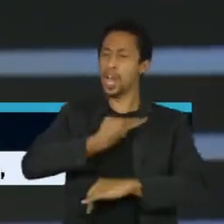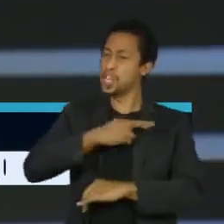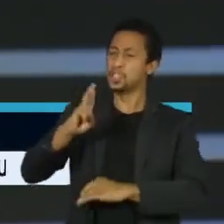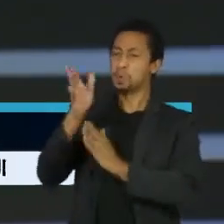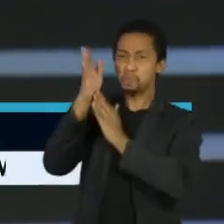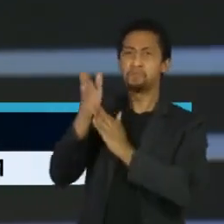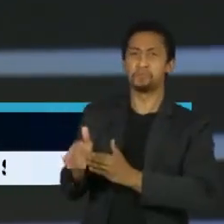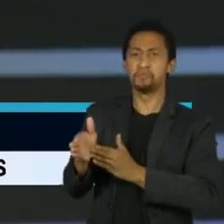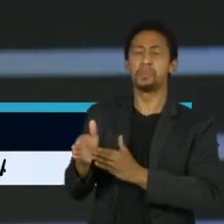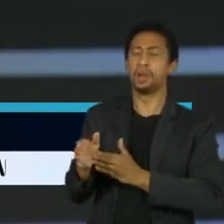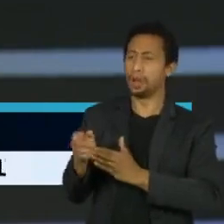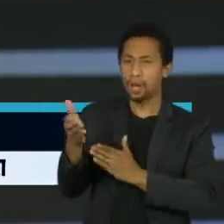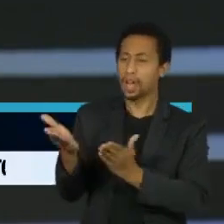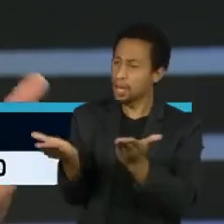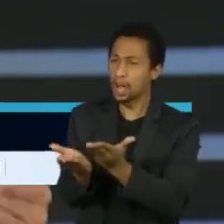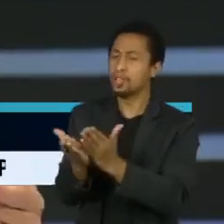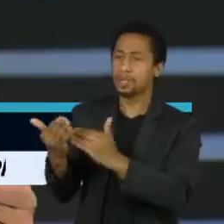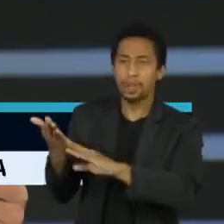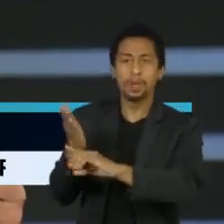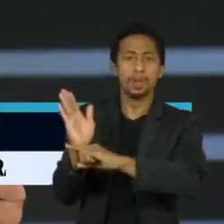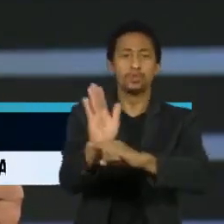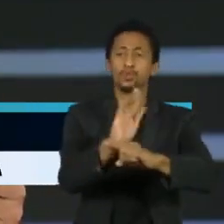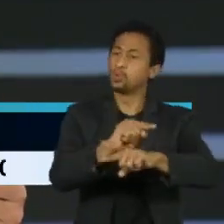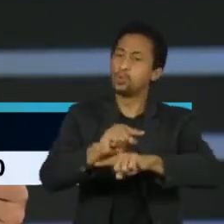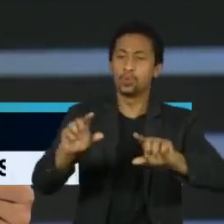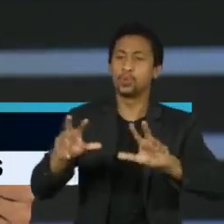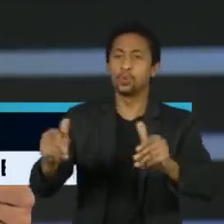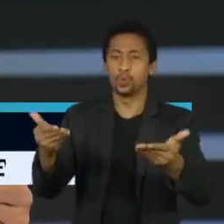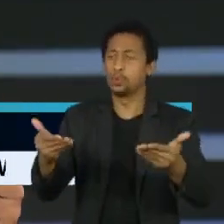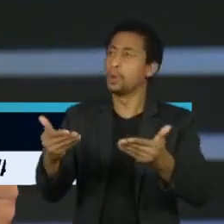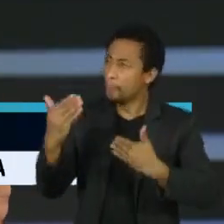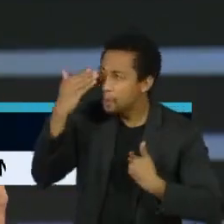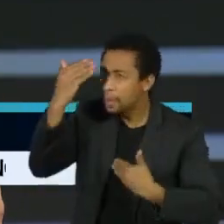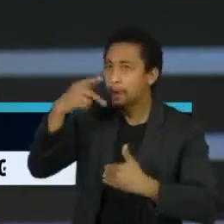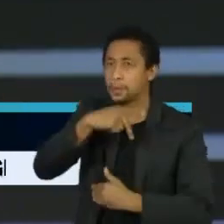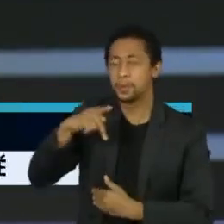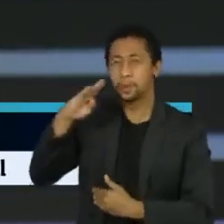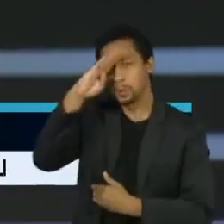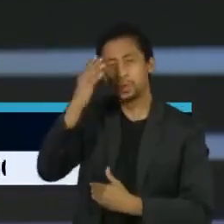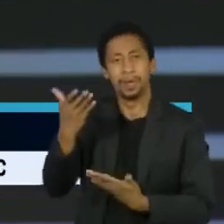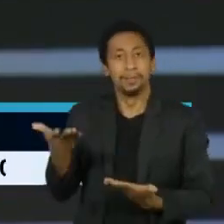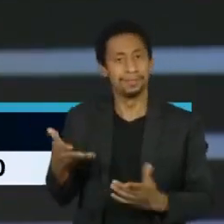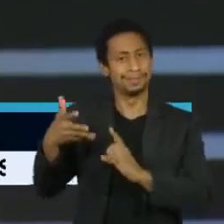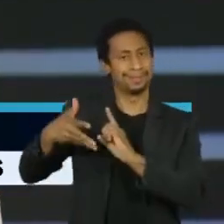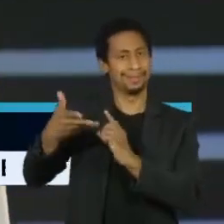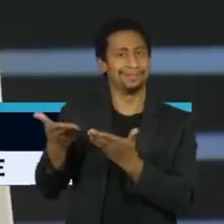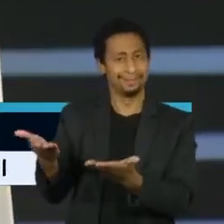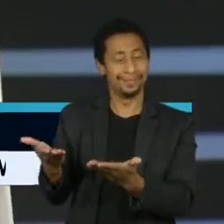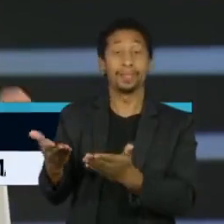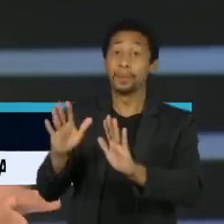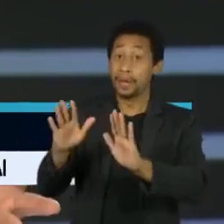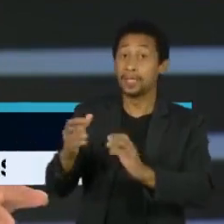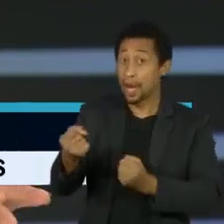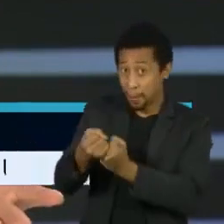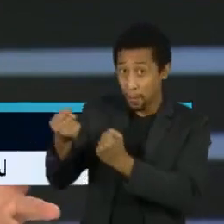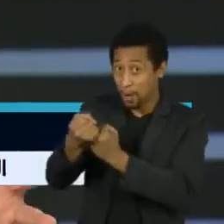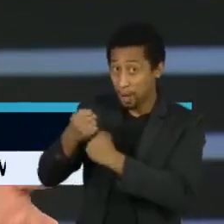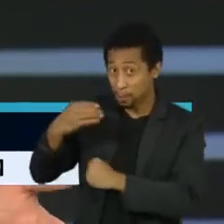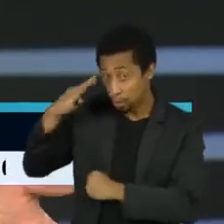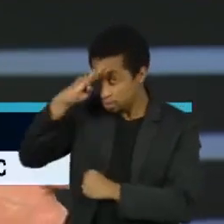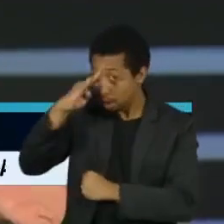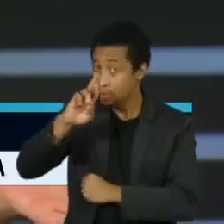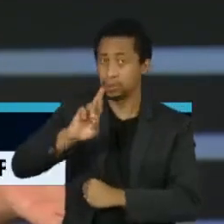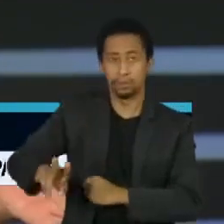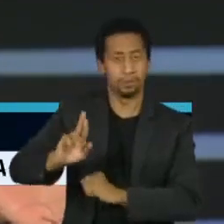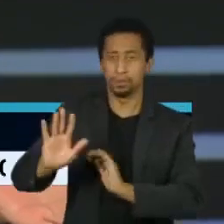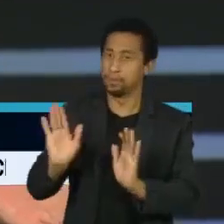muito claro, a prioridade dele não é o presidente Bolsonaro, né? Até porque o presidente Bolsonaro largou ele as traças